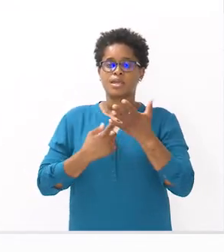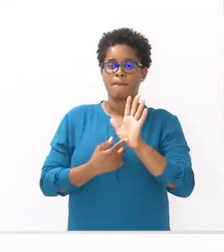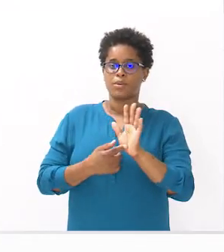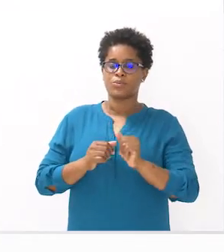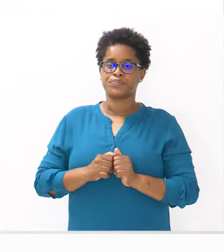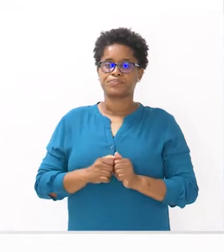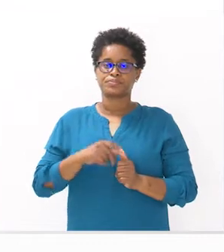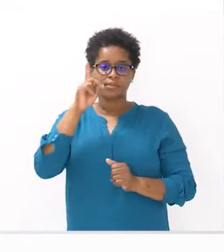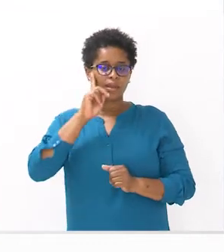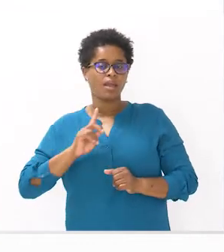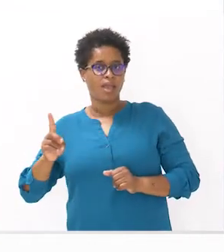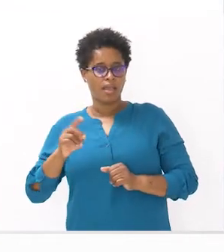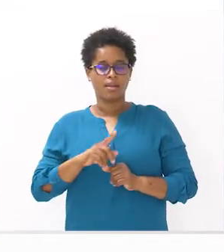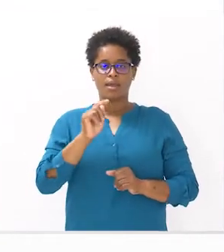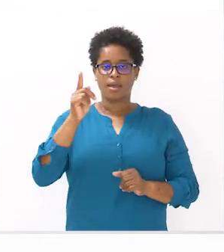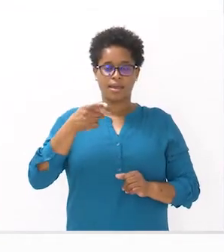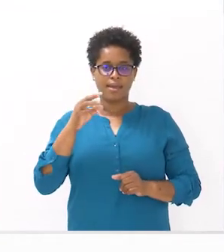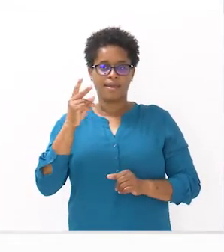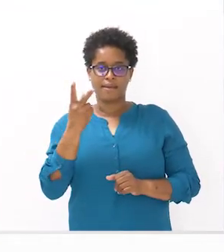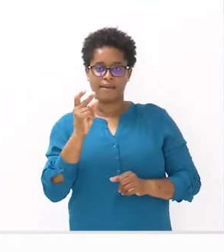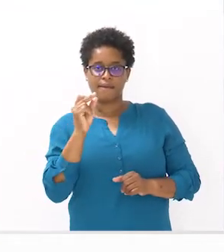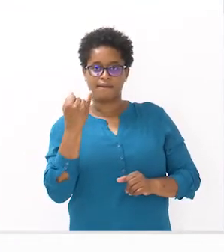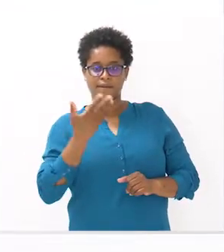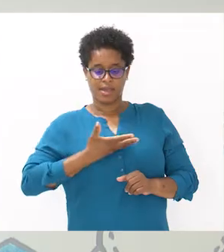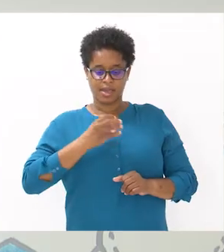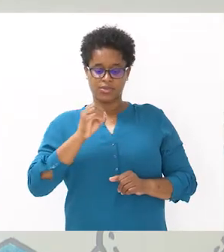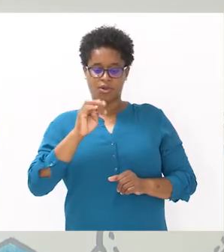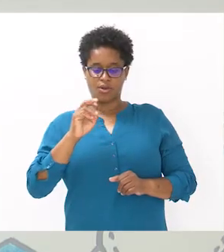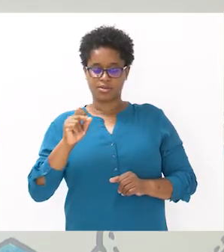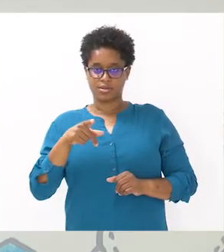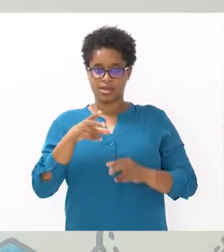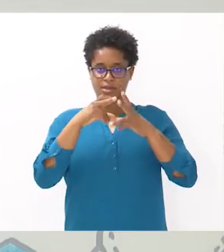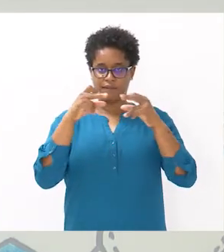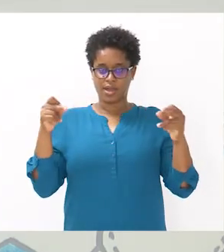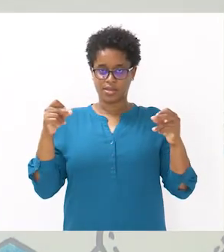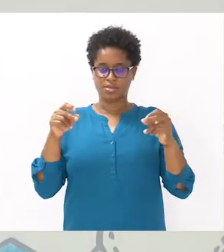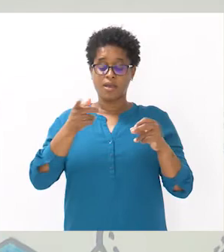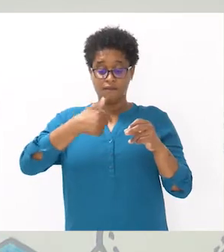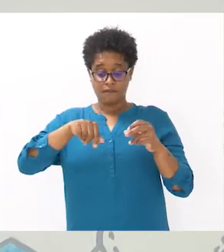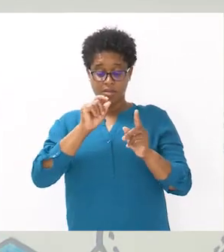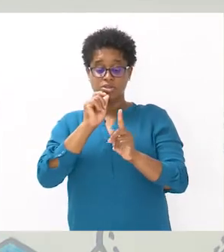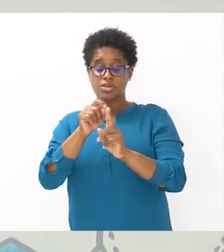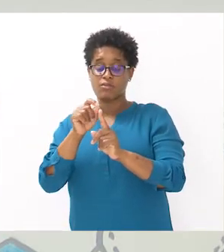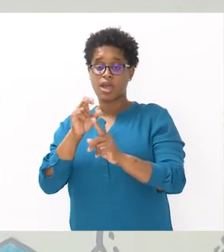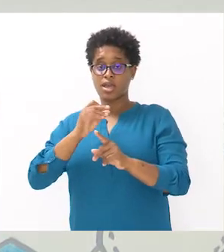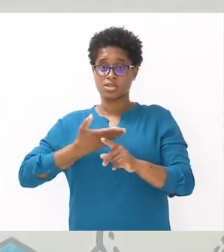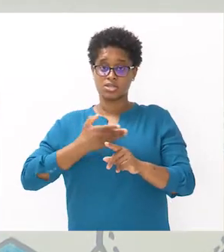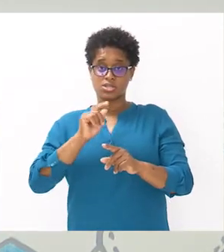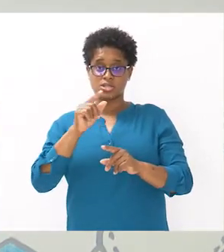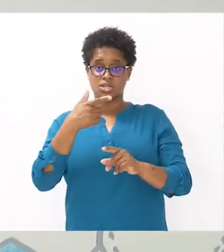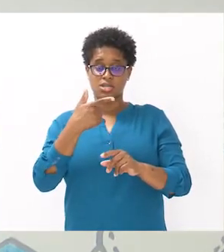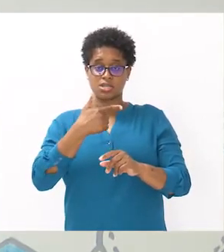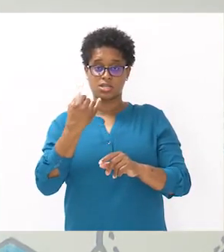Exemplo, ela é vaidosa. Nesta frase, vamos identificar o adjetivo. O adjetivo